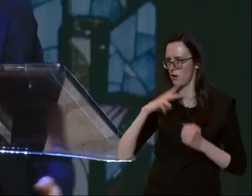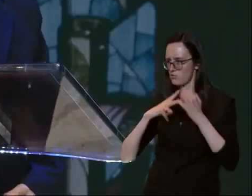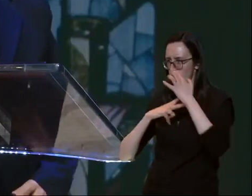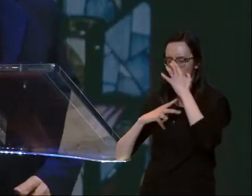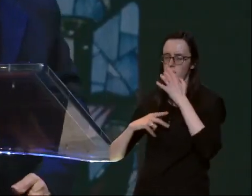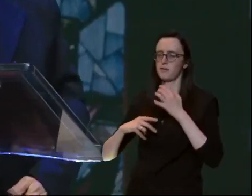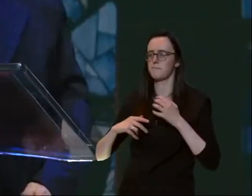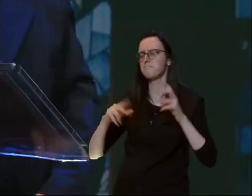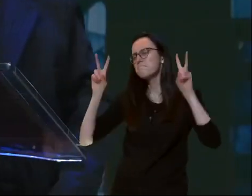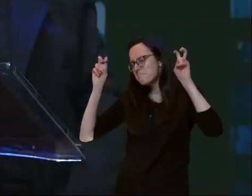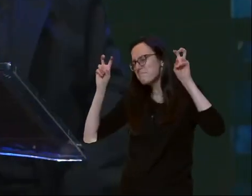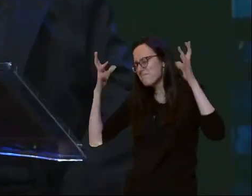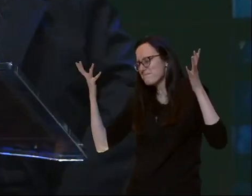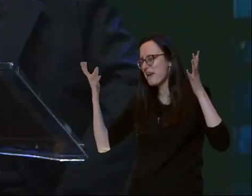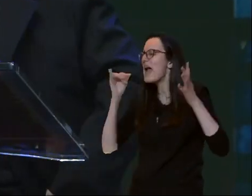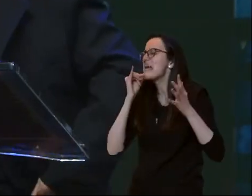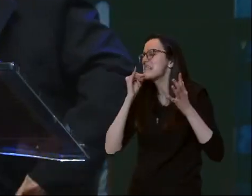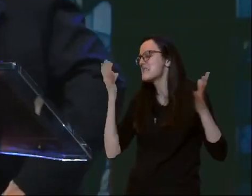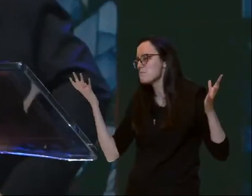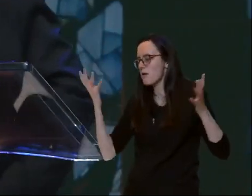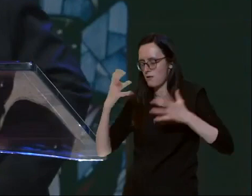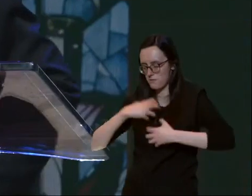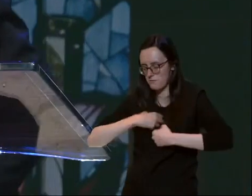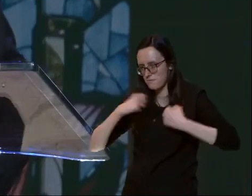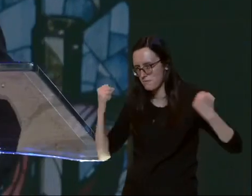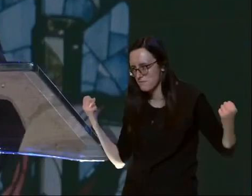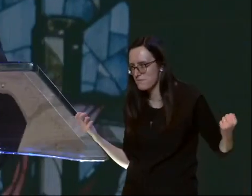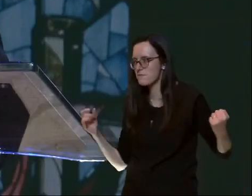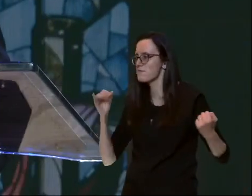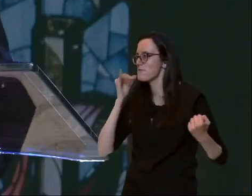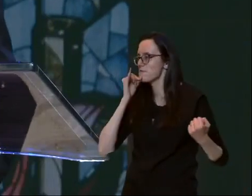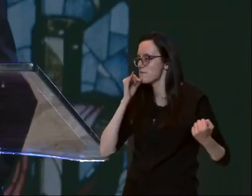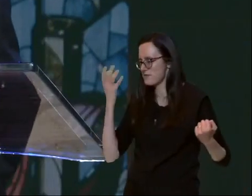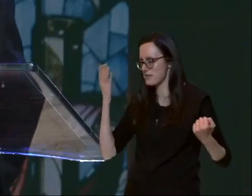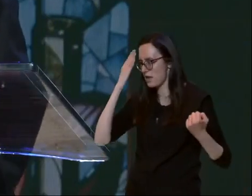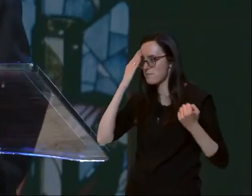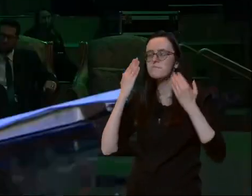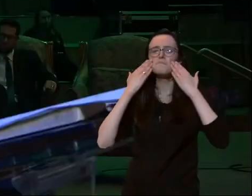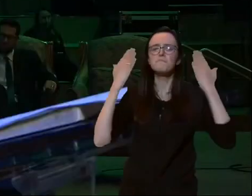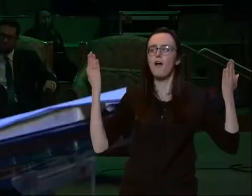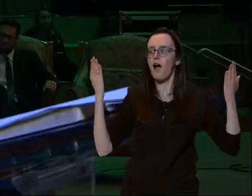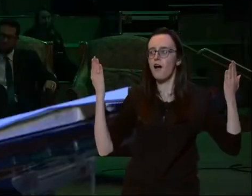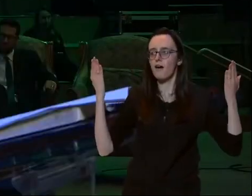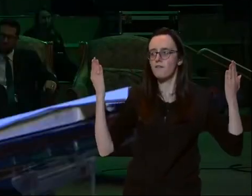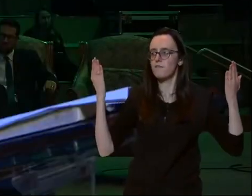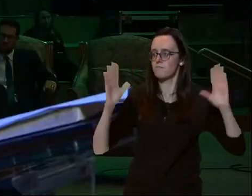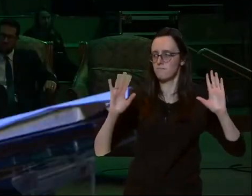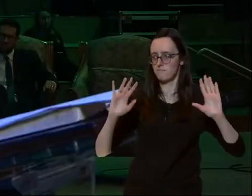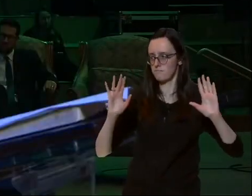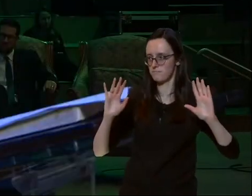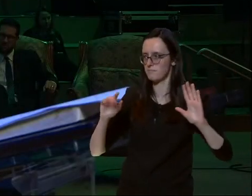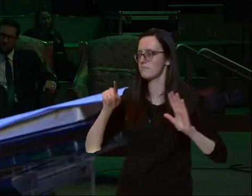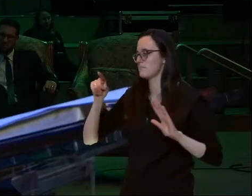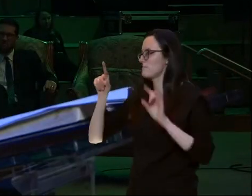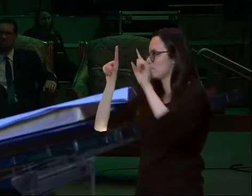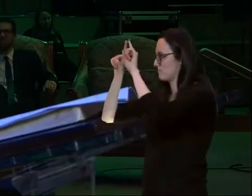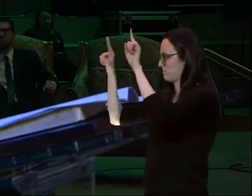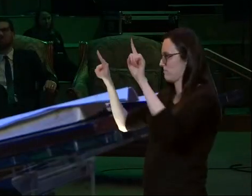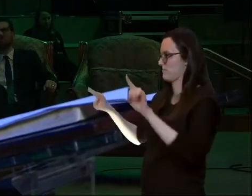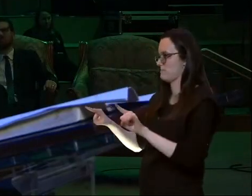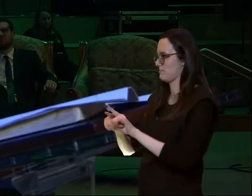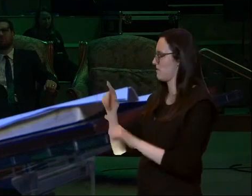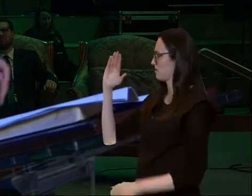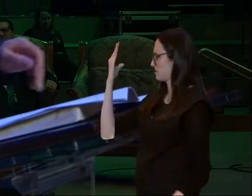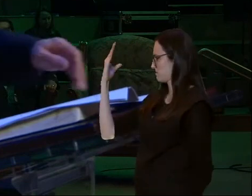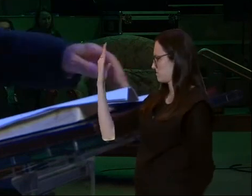tira a roupa do culto, tira a máscara do culto, olha para você mesmo diante